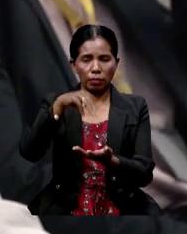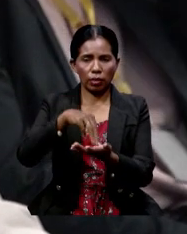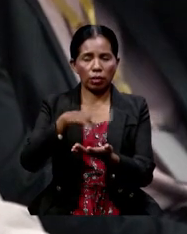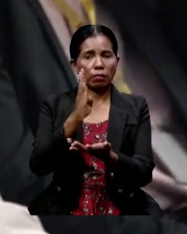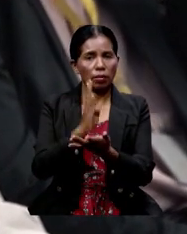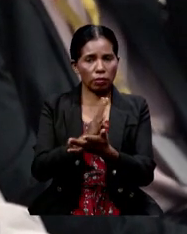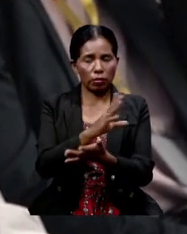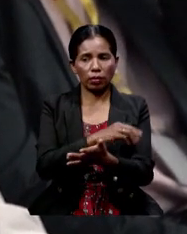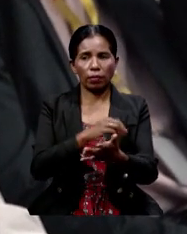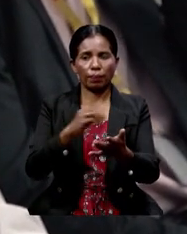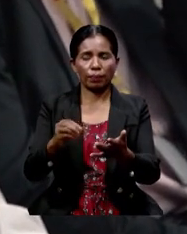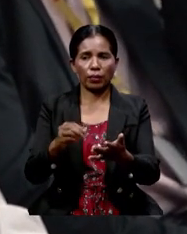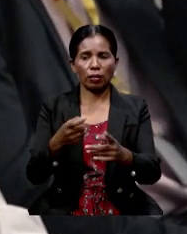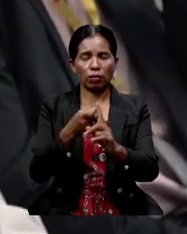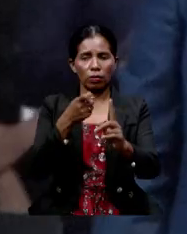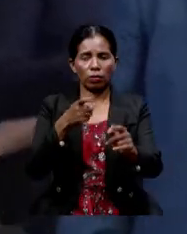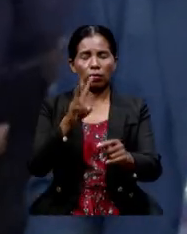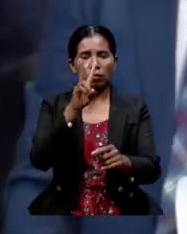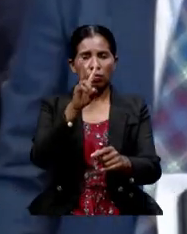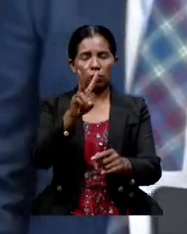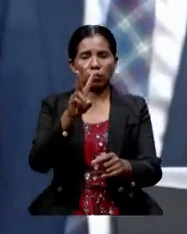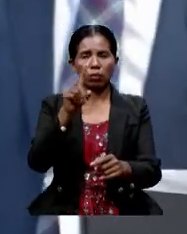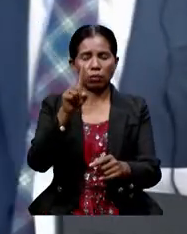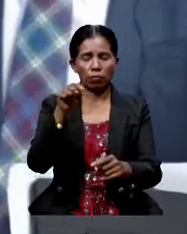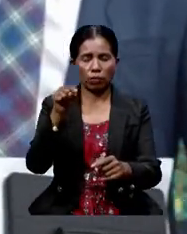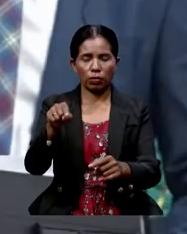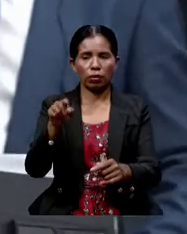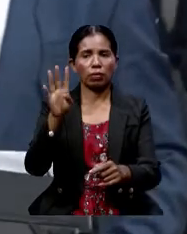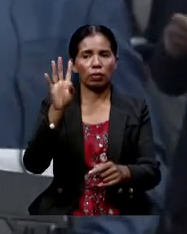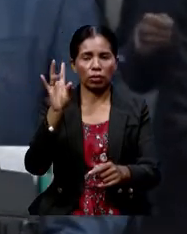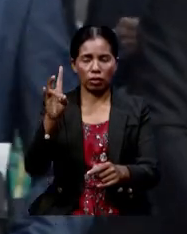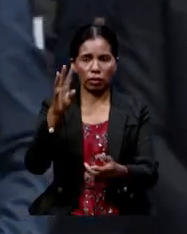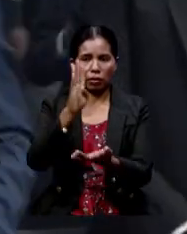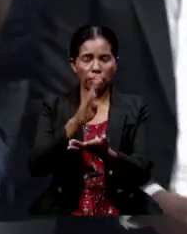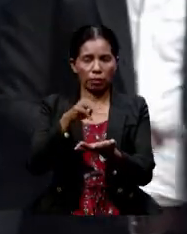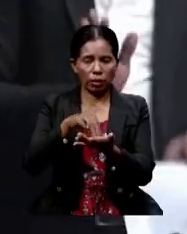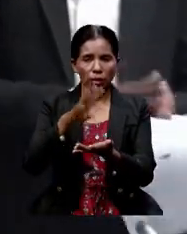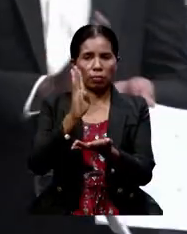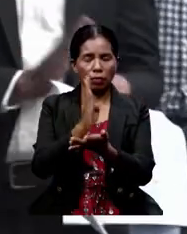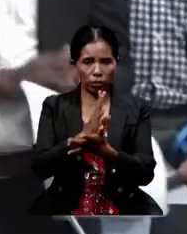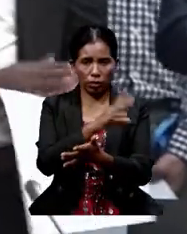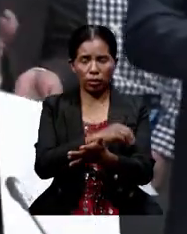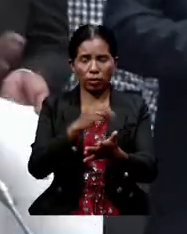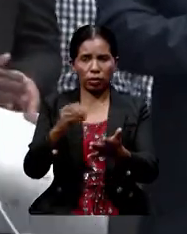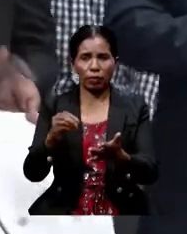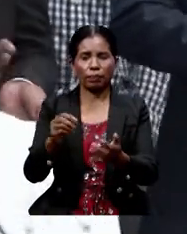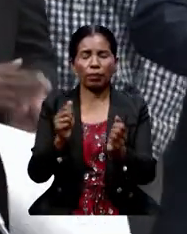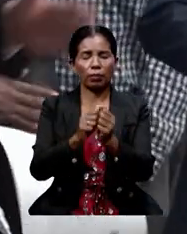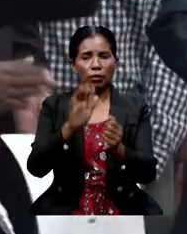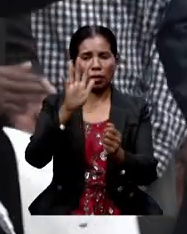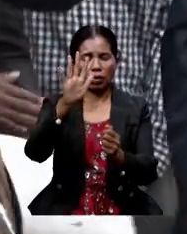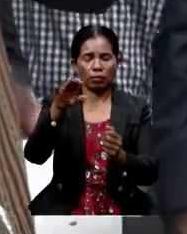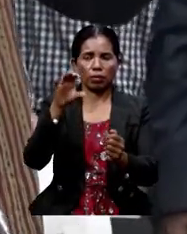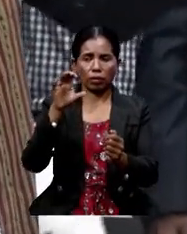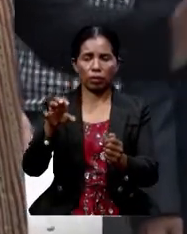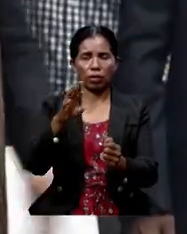no total depósito Liu 1.7 mil bilhões. Total crédito foi em liu tocon atus lima,